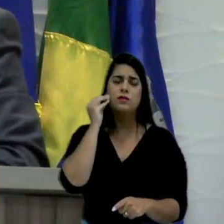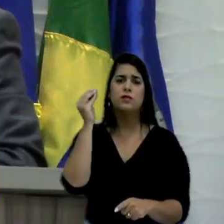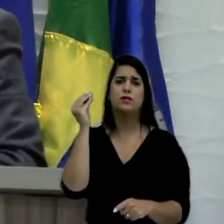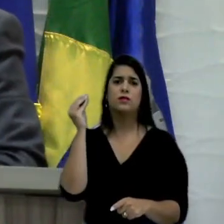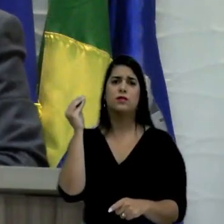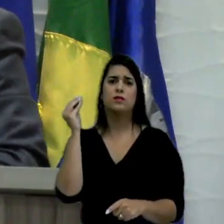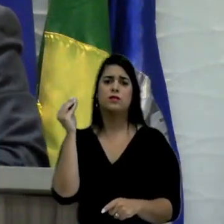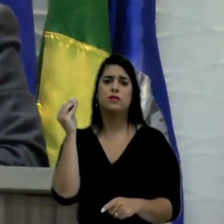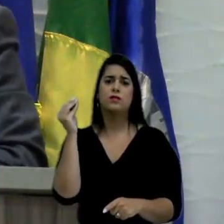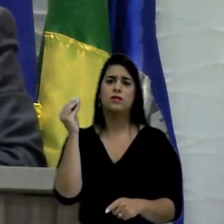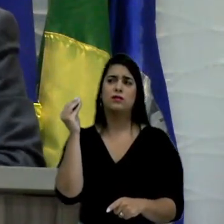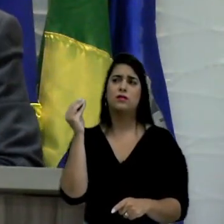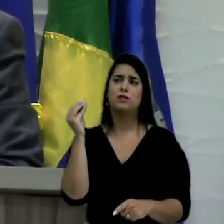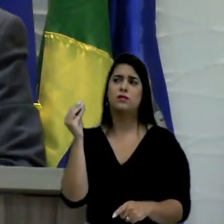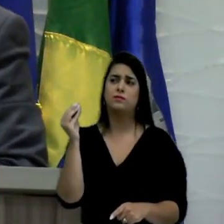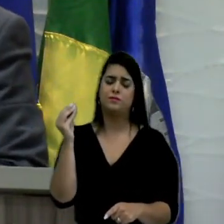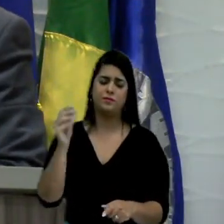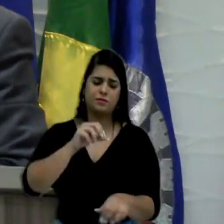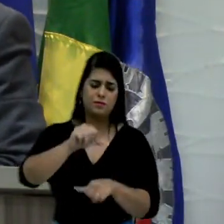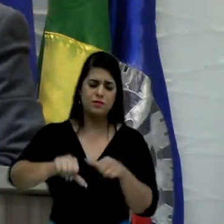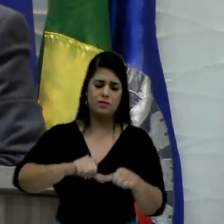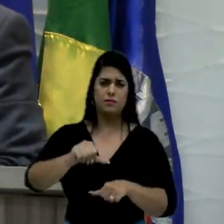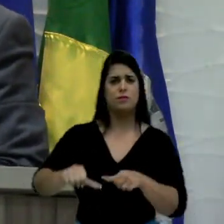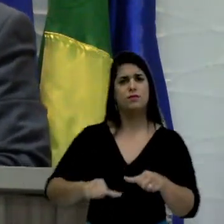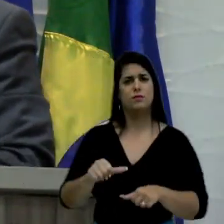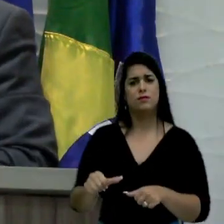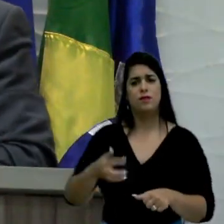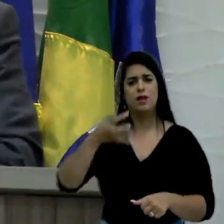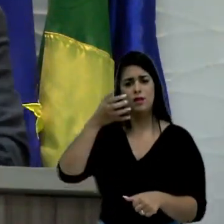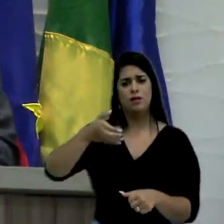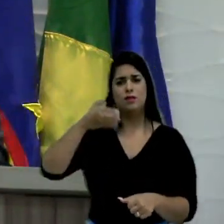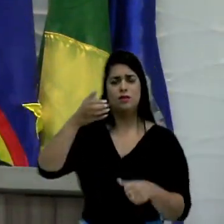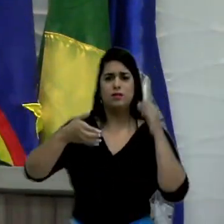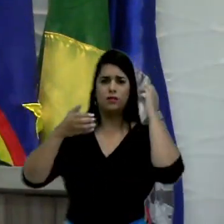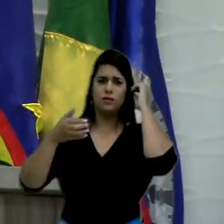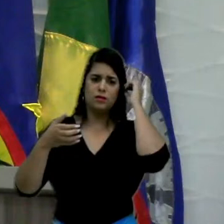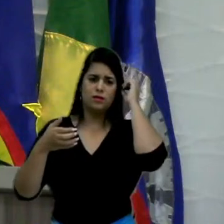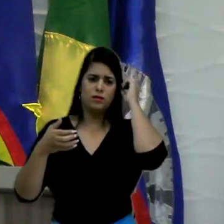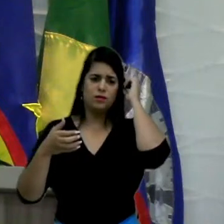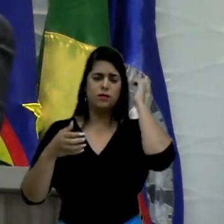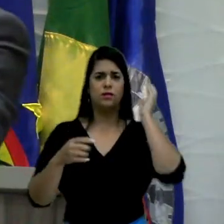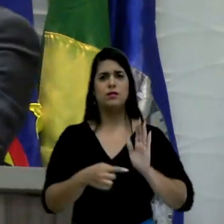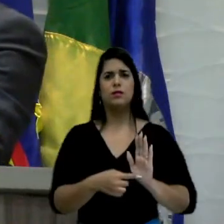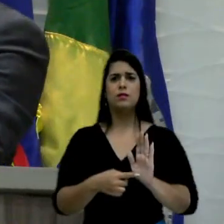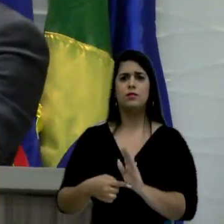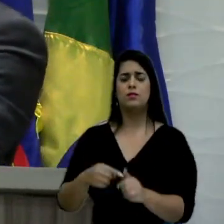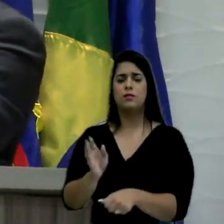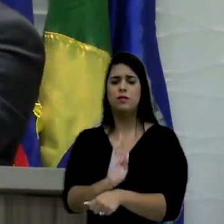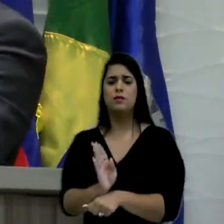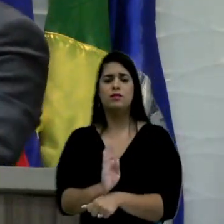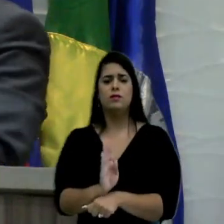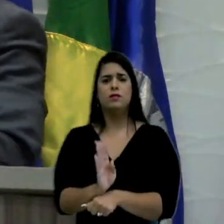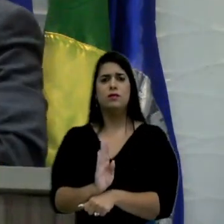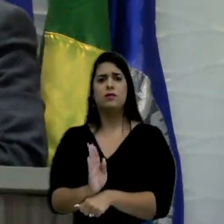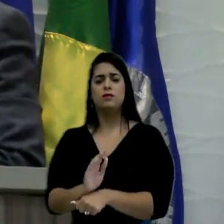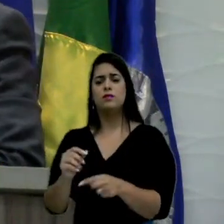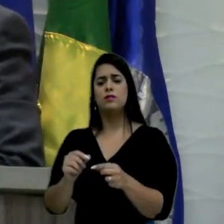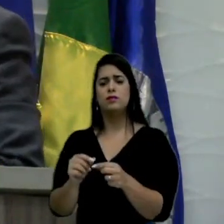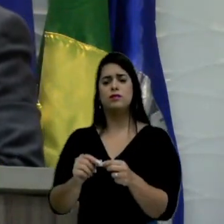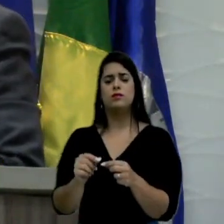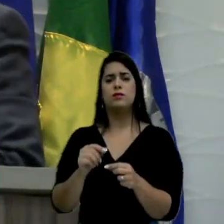descontrolar, tirar do roteiro a palestra, para alegar, mostrar vídeo, do que é feito em São Bento através do